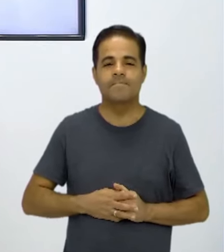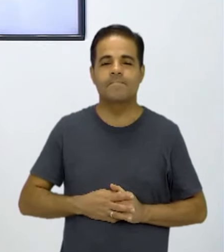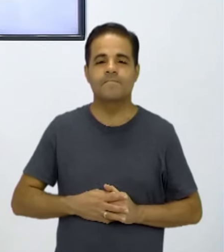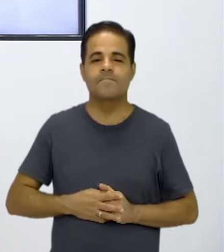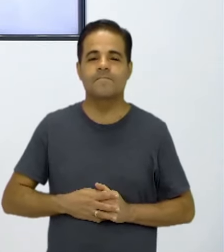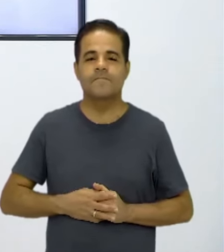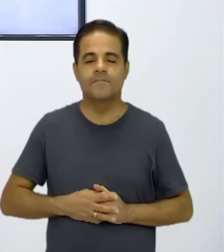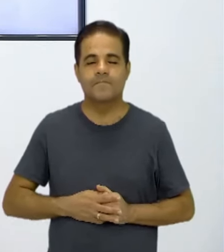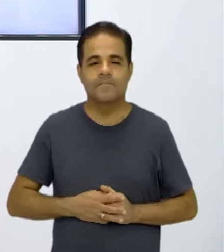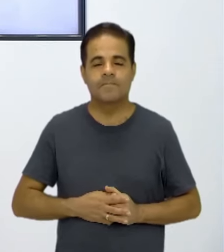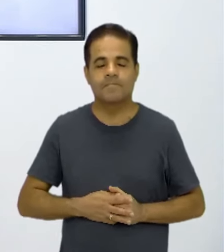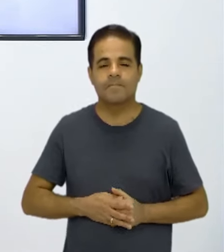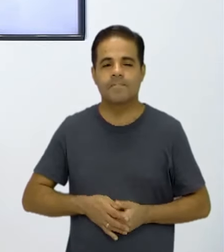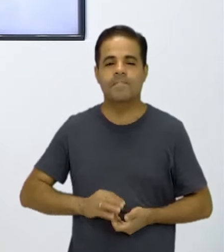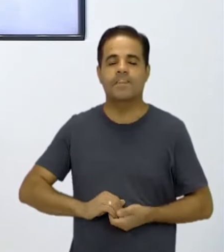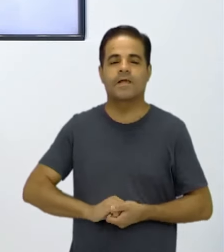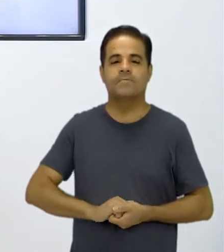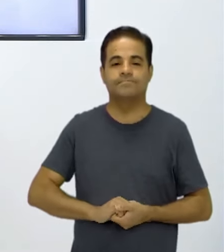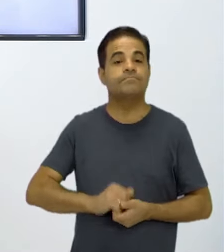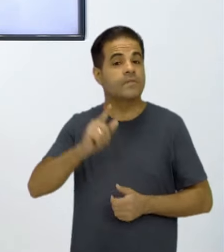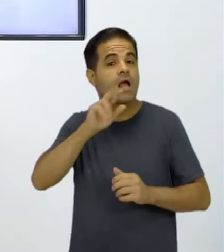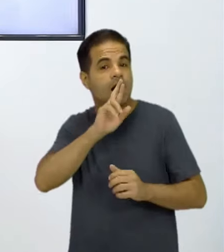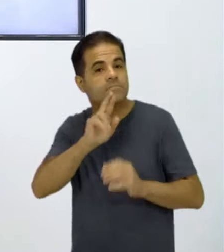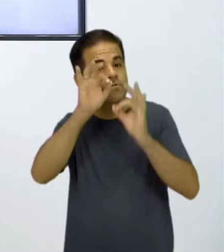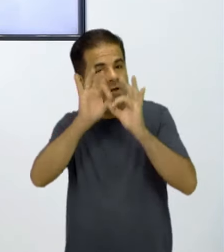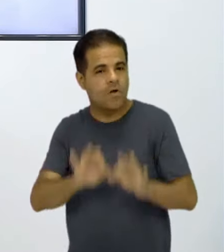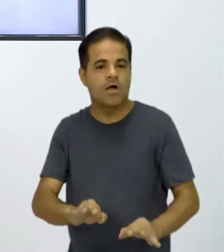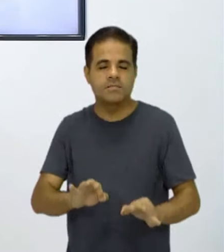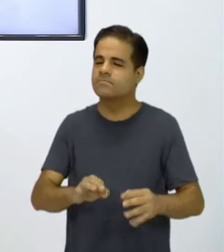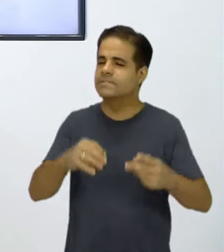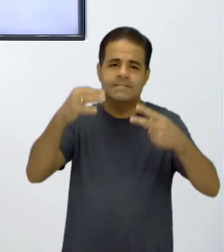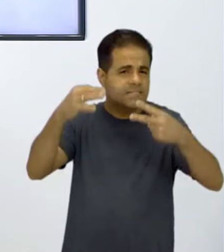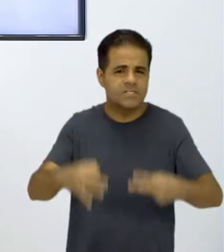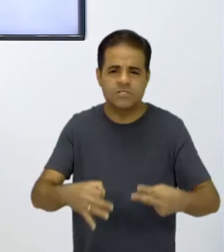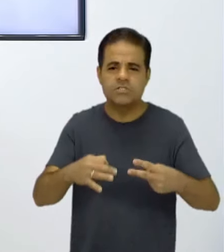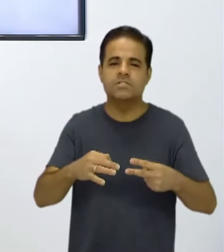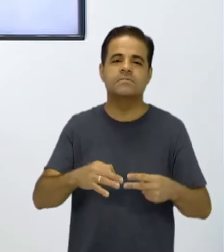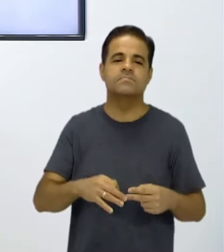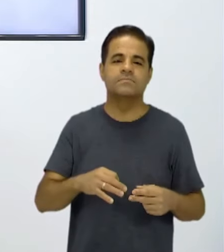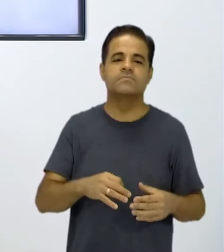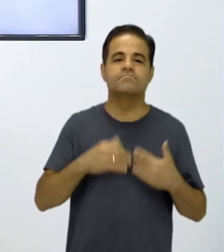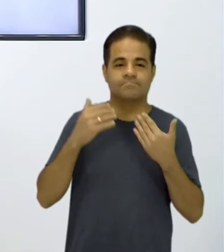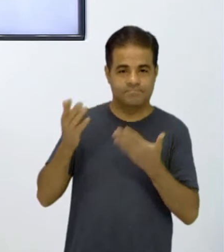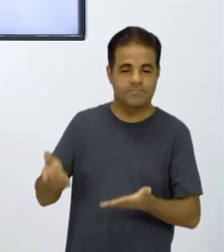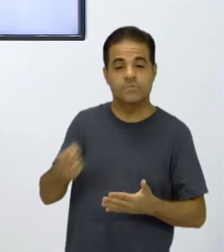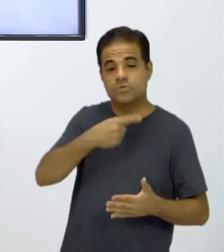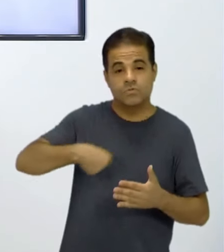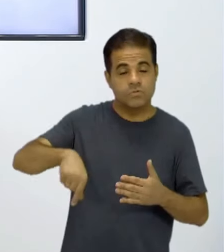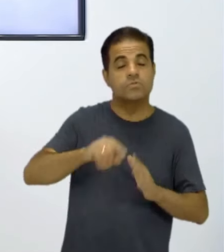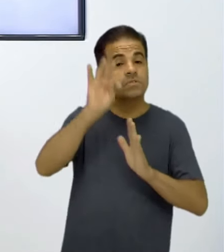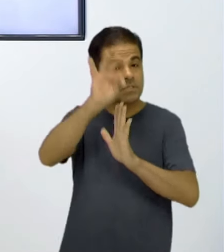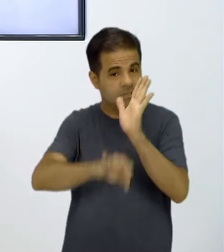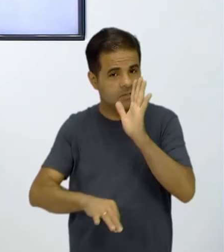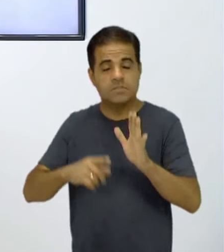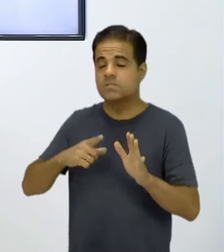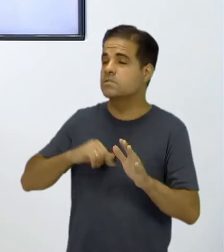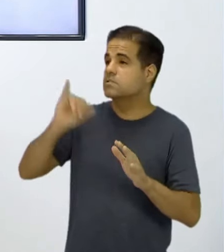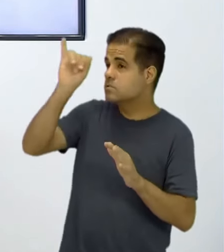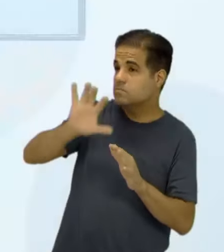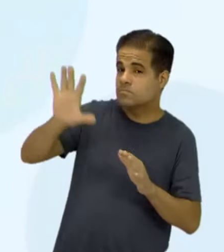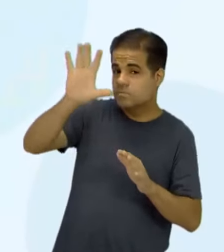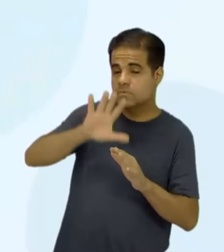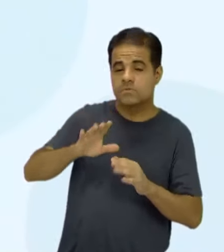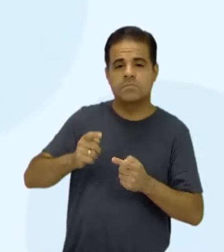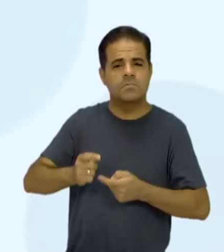maioria in the new year Então essa resposta correta Tá certo então Dani wear o nosso texto que tem até a imagem